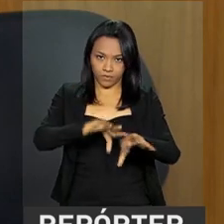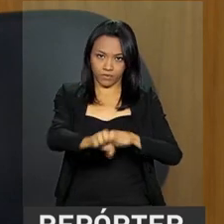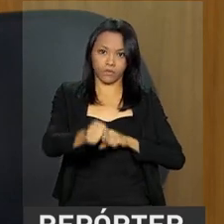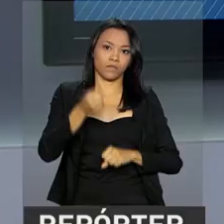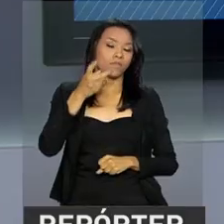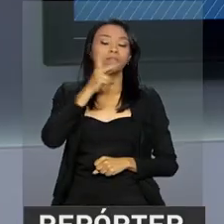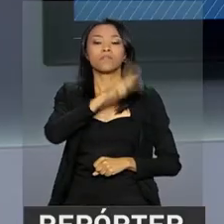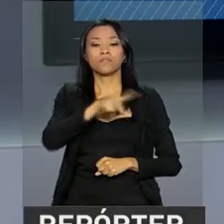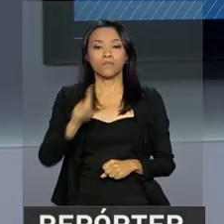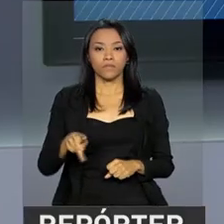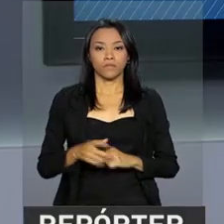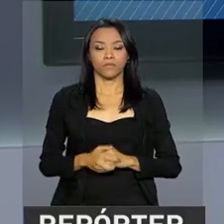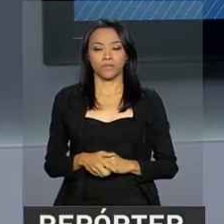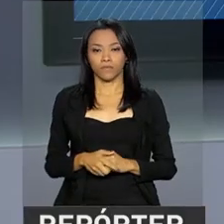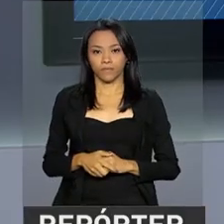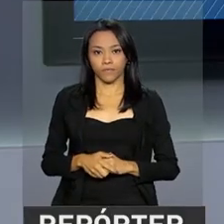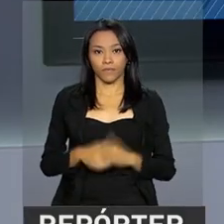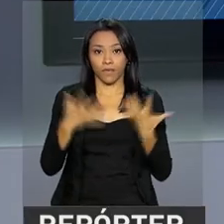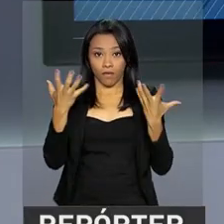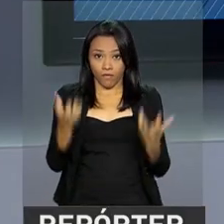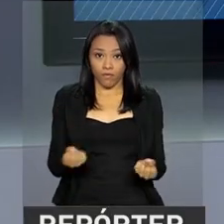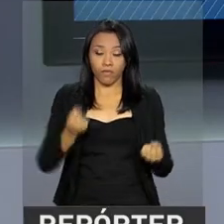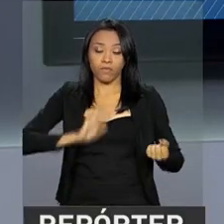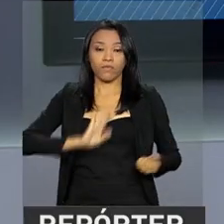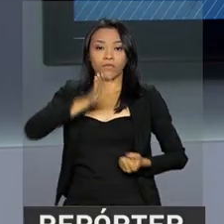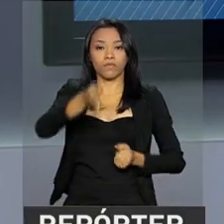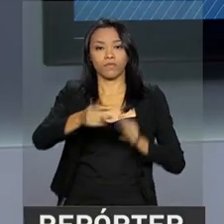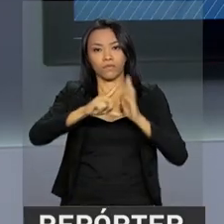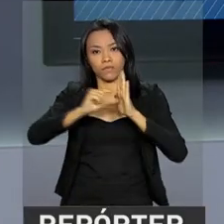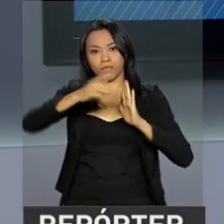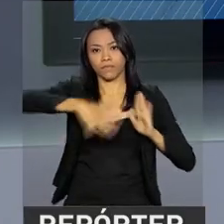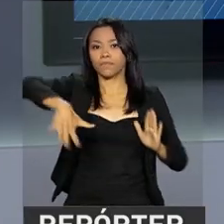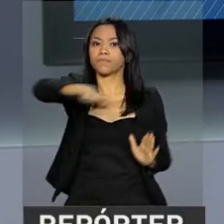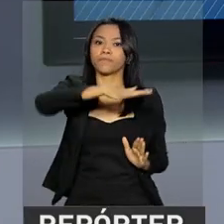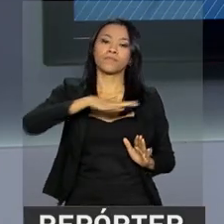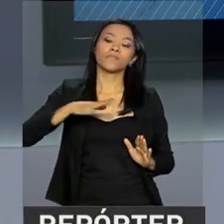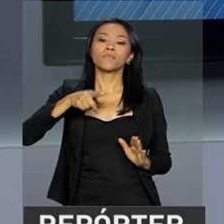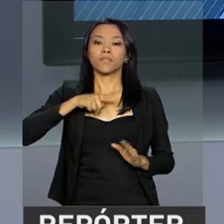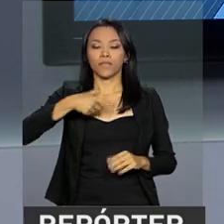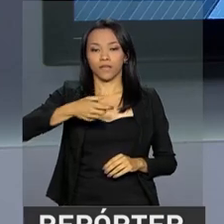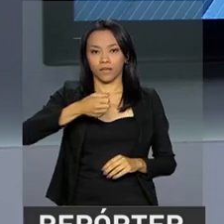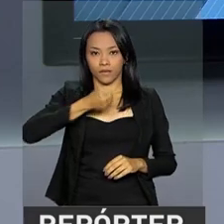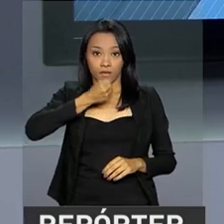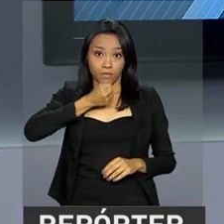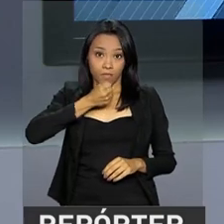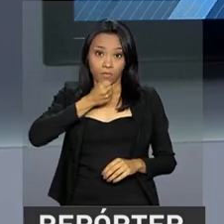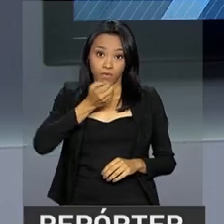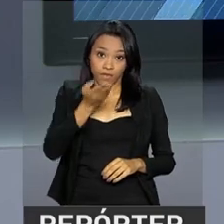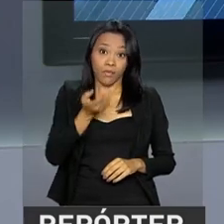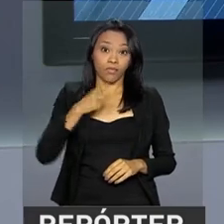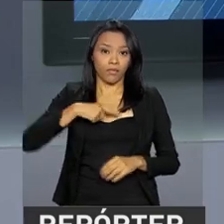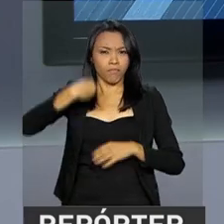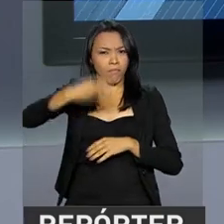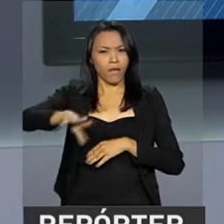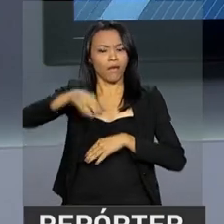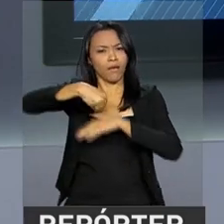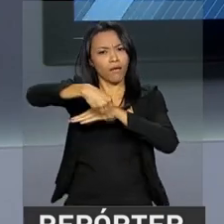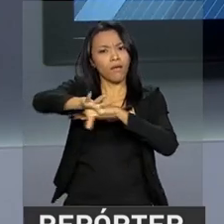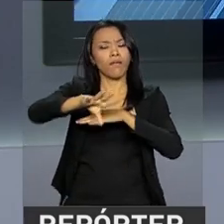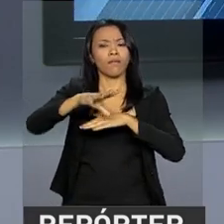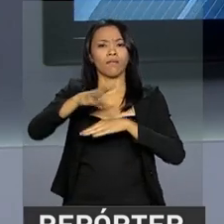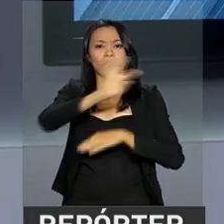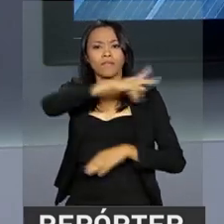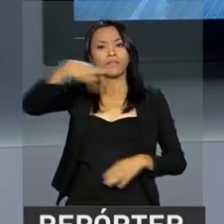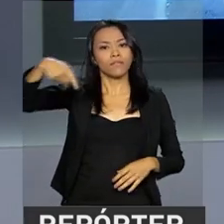professores vamos agora ao palácio do planalto onde está a repórter gabriela noronha ela tem informações sobre a agenda do presidente